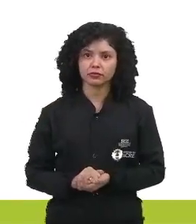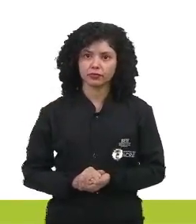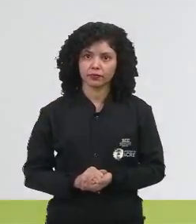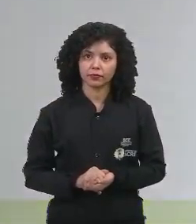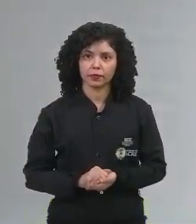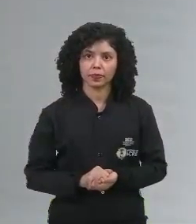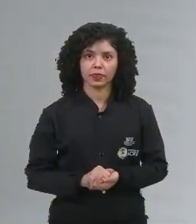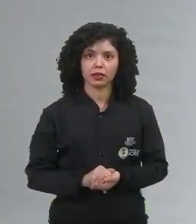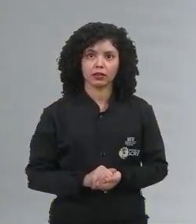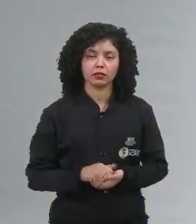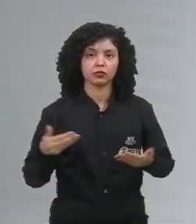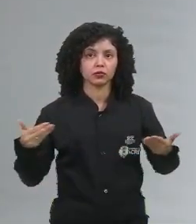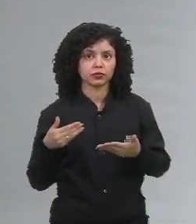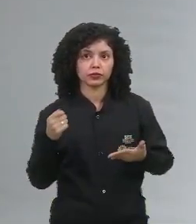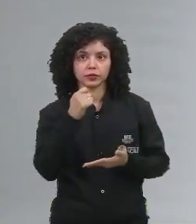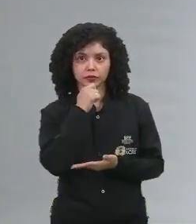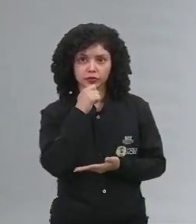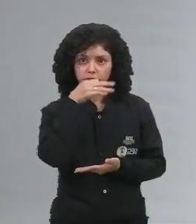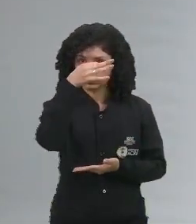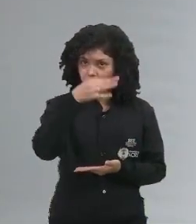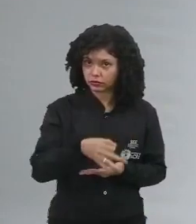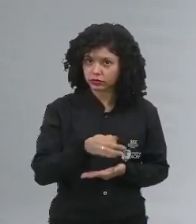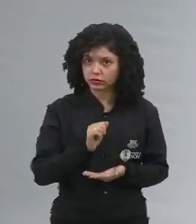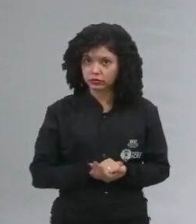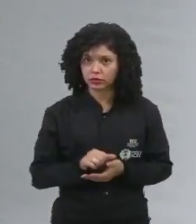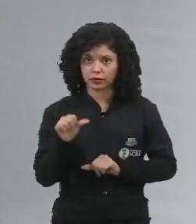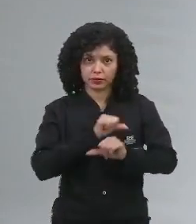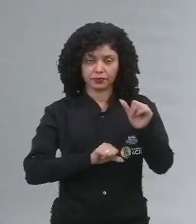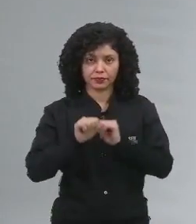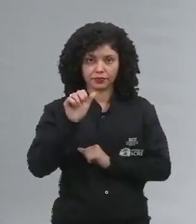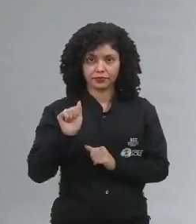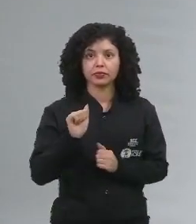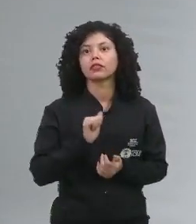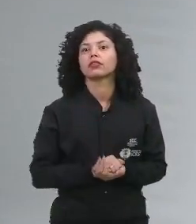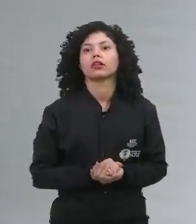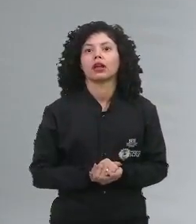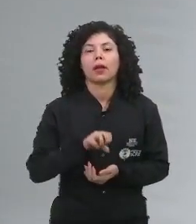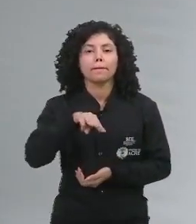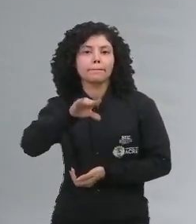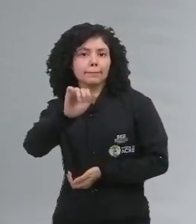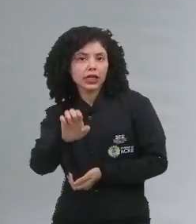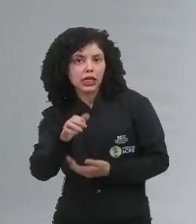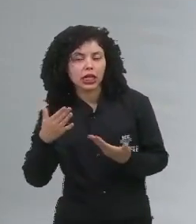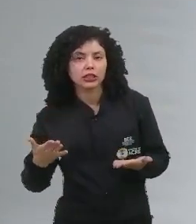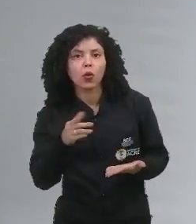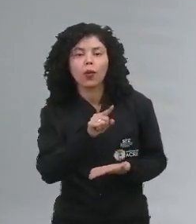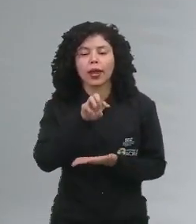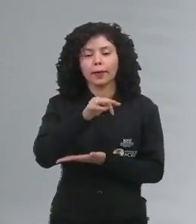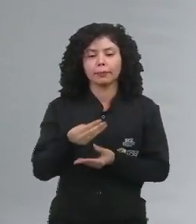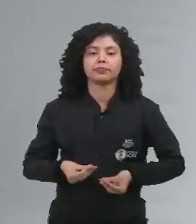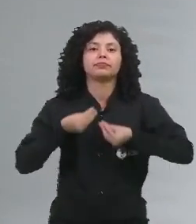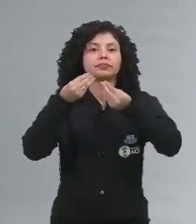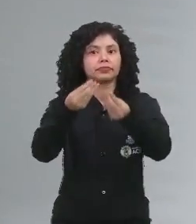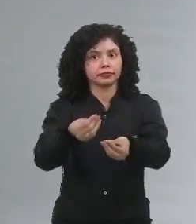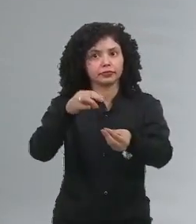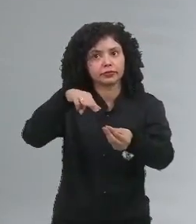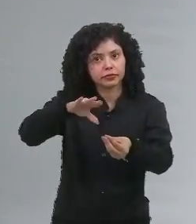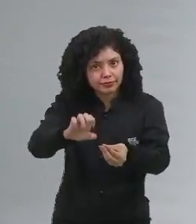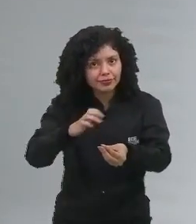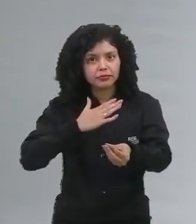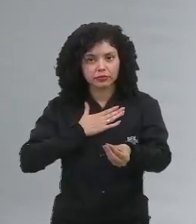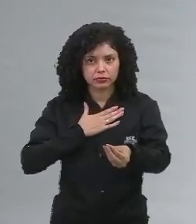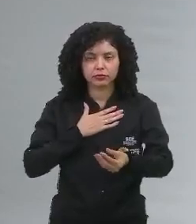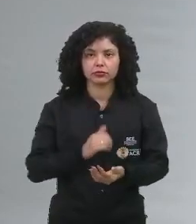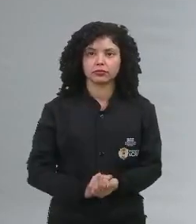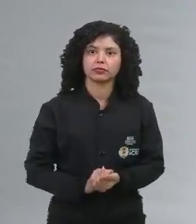Vou à padaria hoje, tá certo? Ele trocou o na pelo a. E me empresta esse caderno, empresta-me.